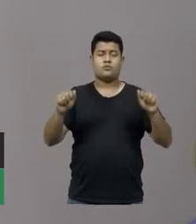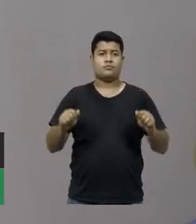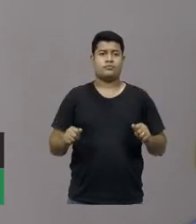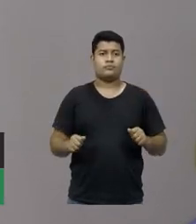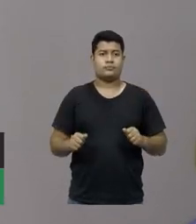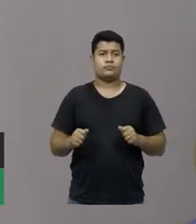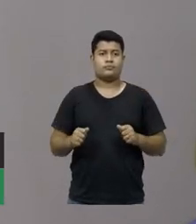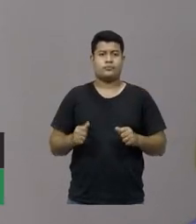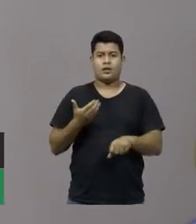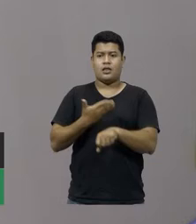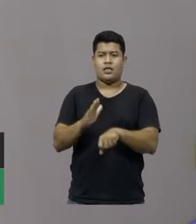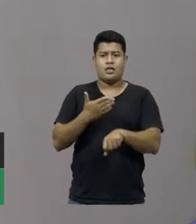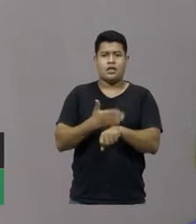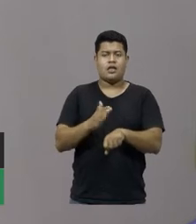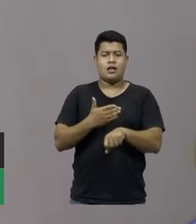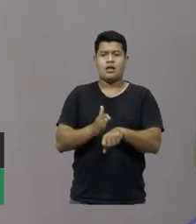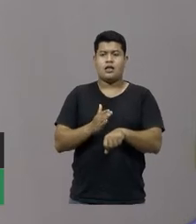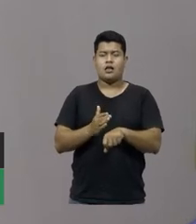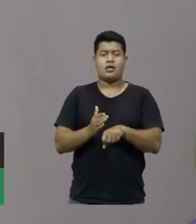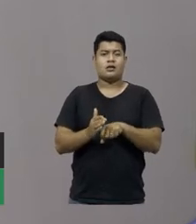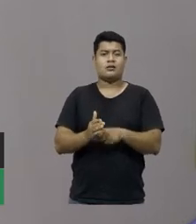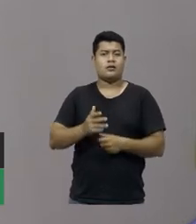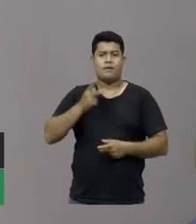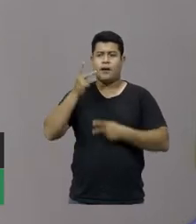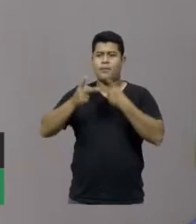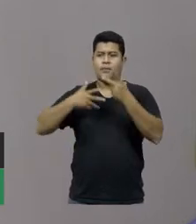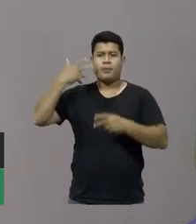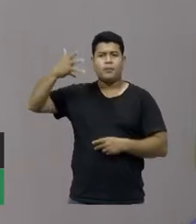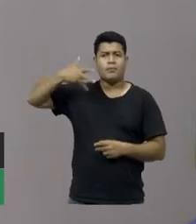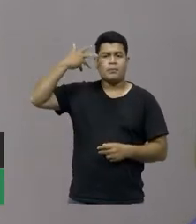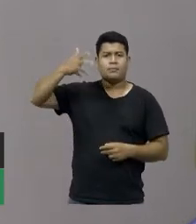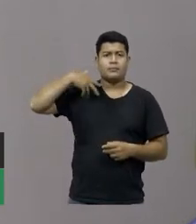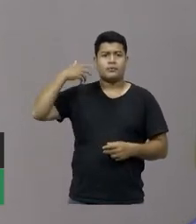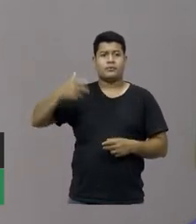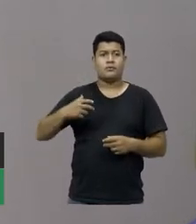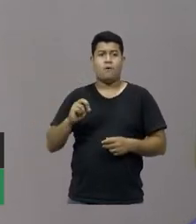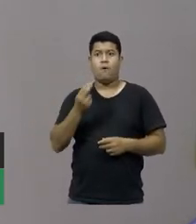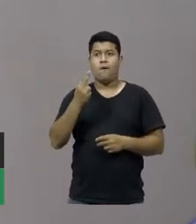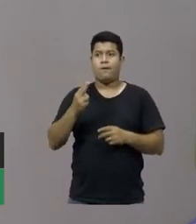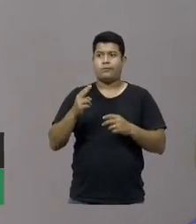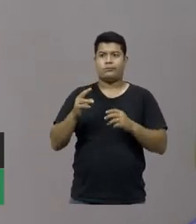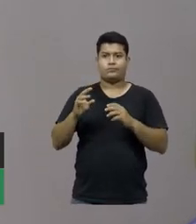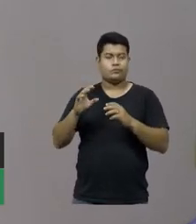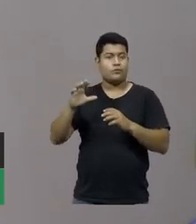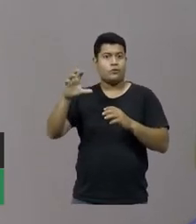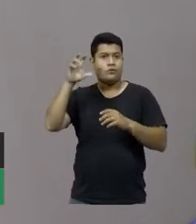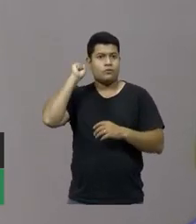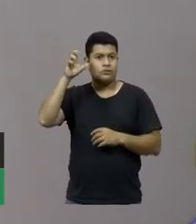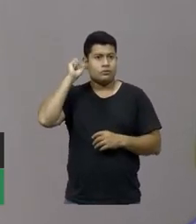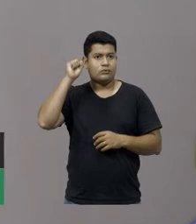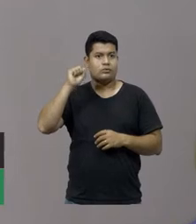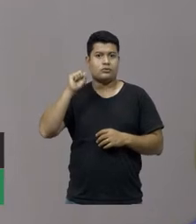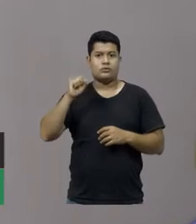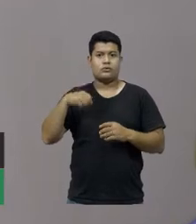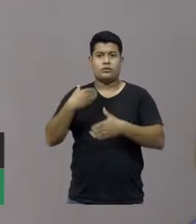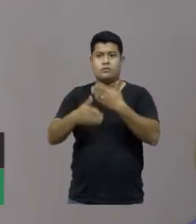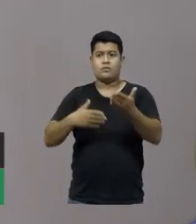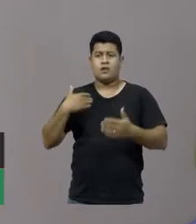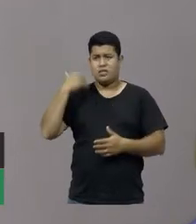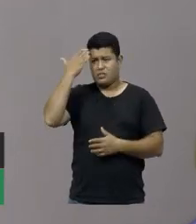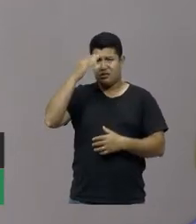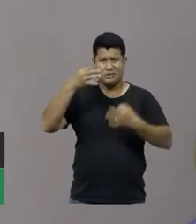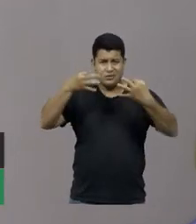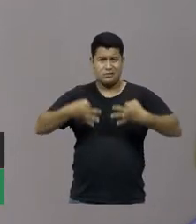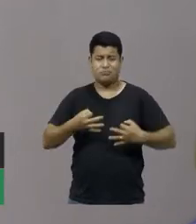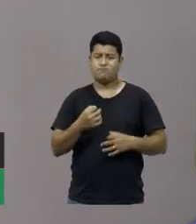quem não foi treinado para falar, quem não foi treinado para ouvir, nunca vai entender o que a gente está dizendo. Nunca vai entender.